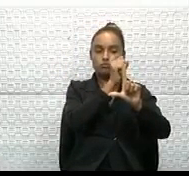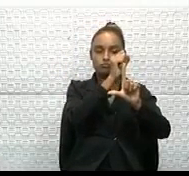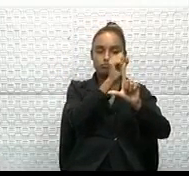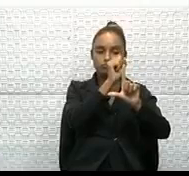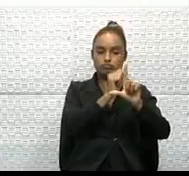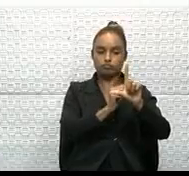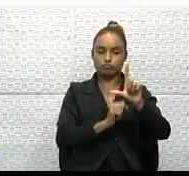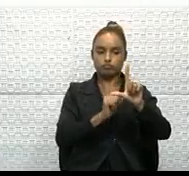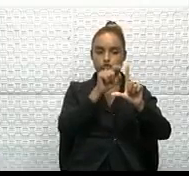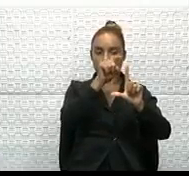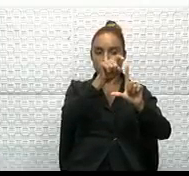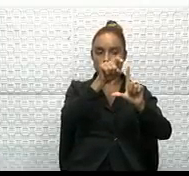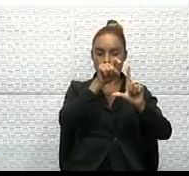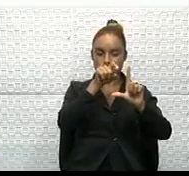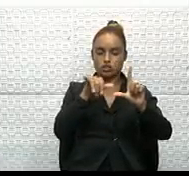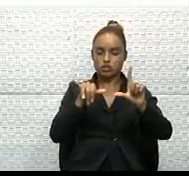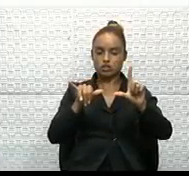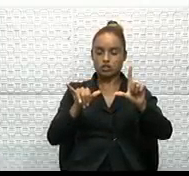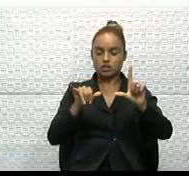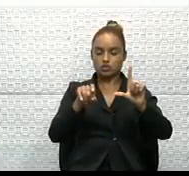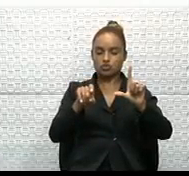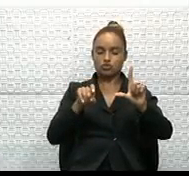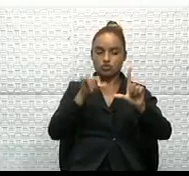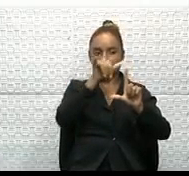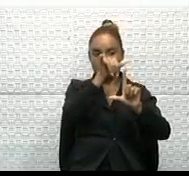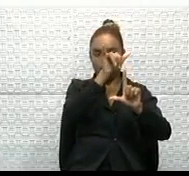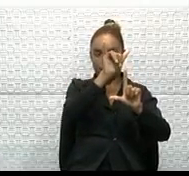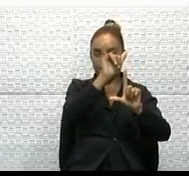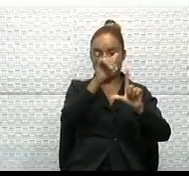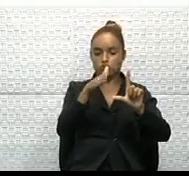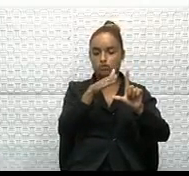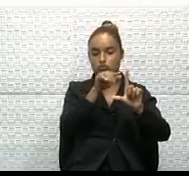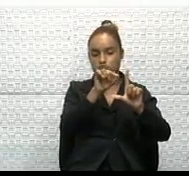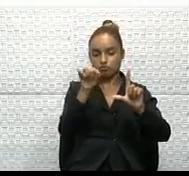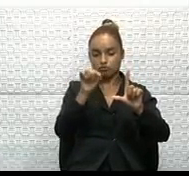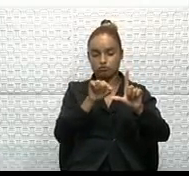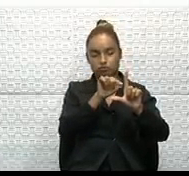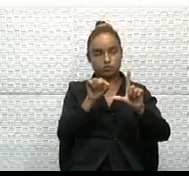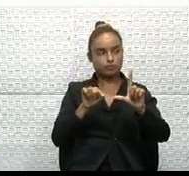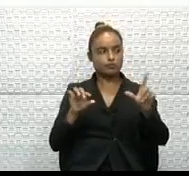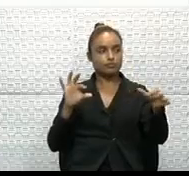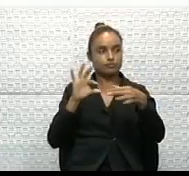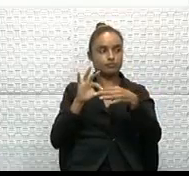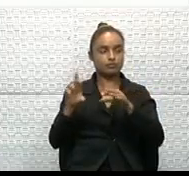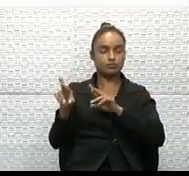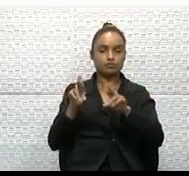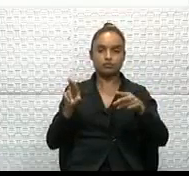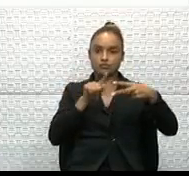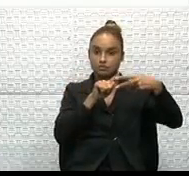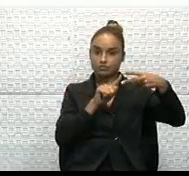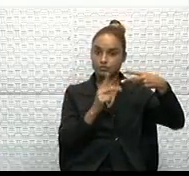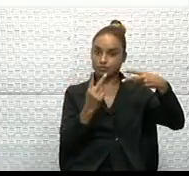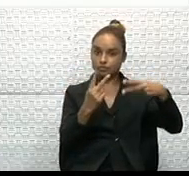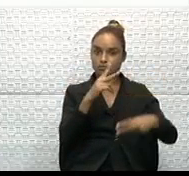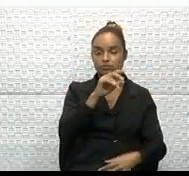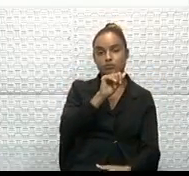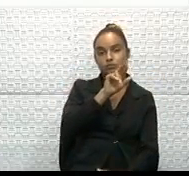Uma vez aceita a hipótese de relação de dependência entre duas variáveis, surgem